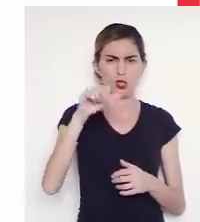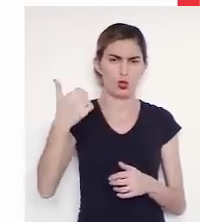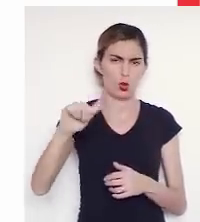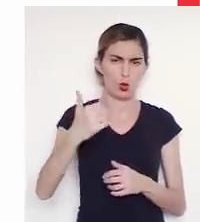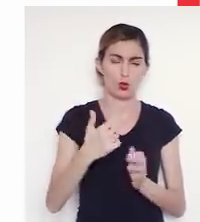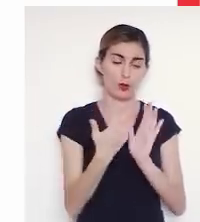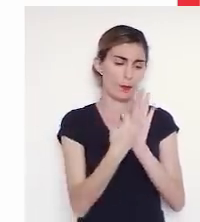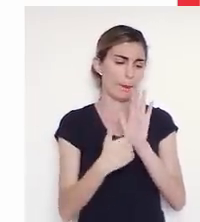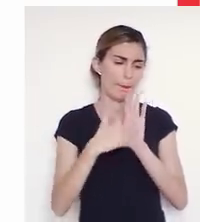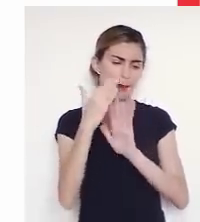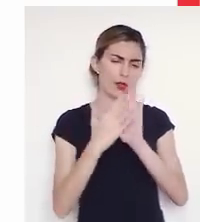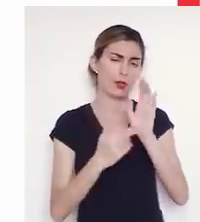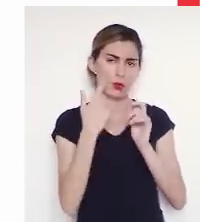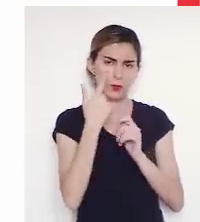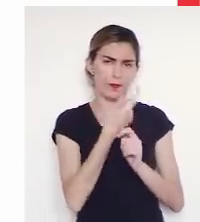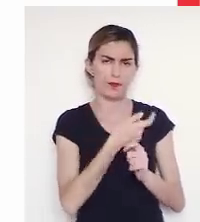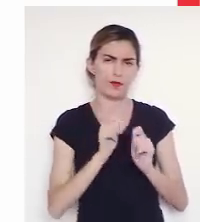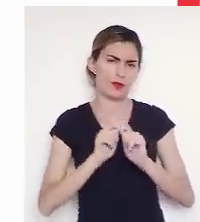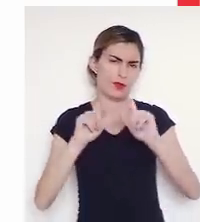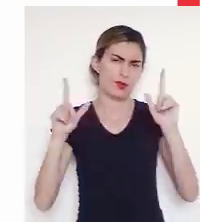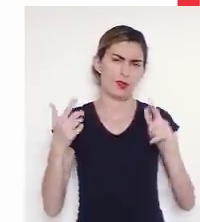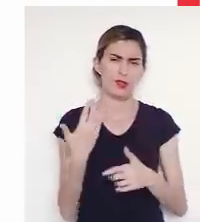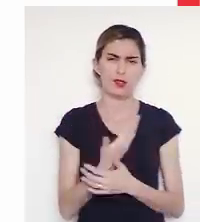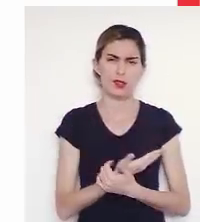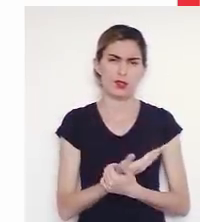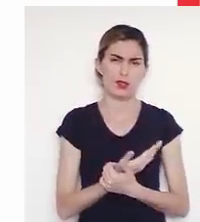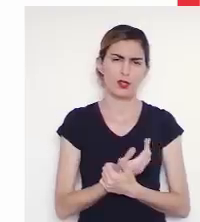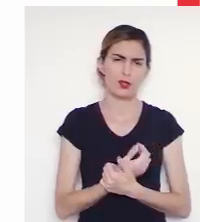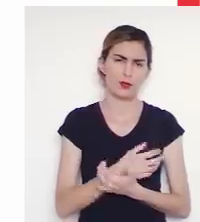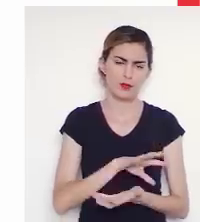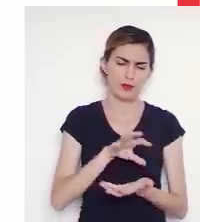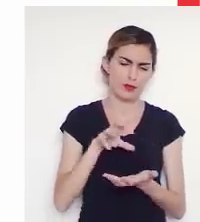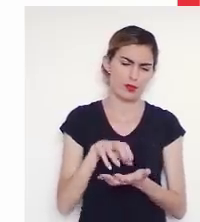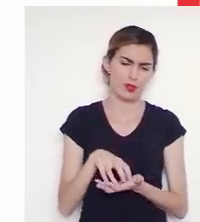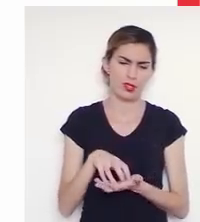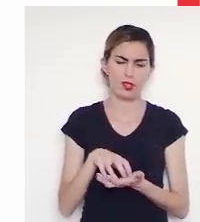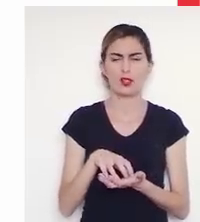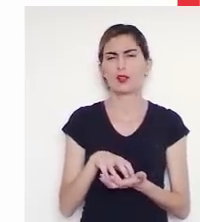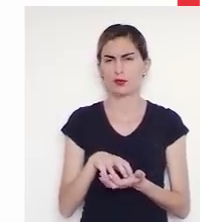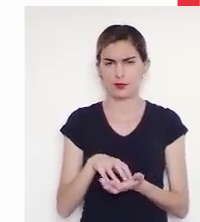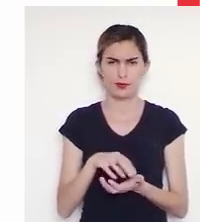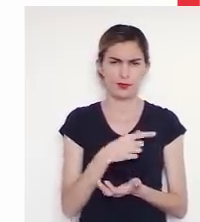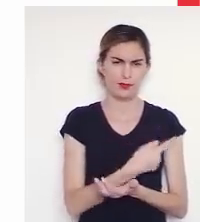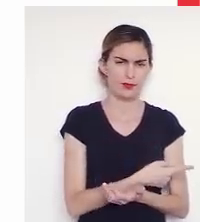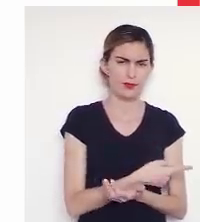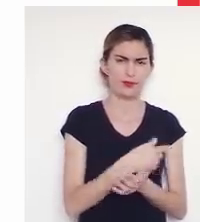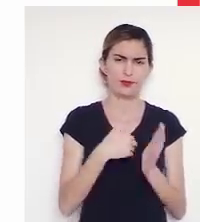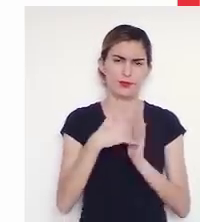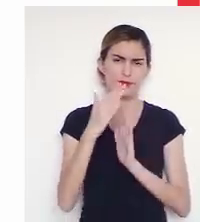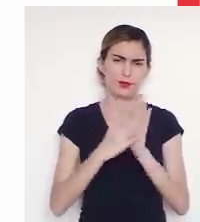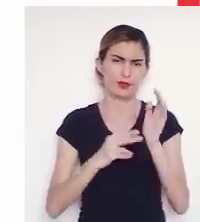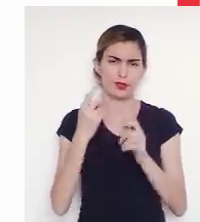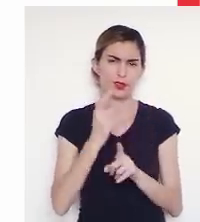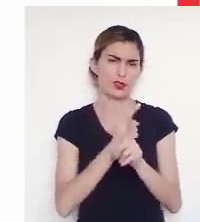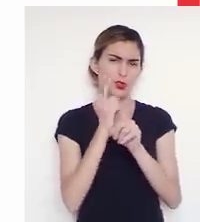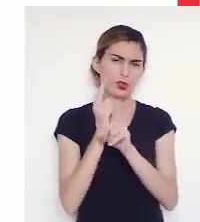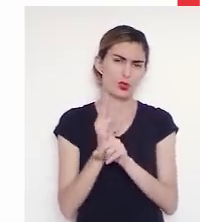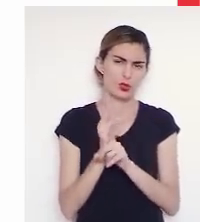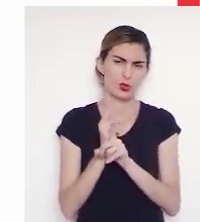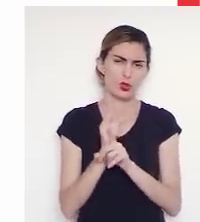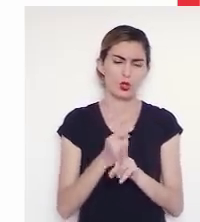que aparece na sua tela. Ao centro desta pintura, você vai